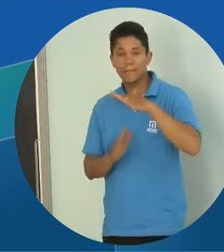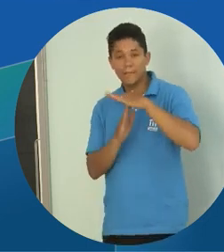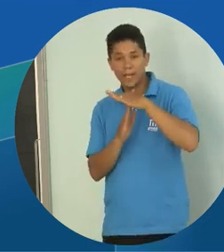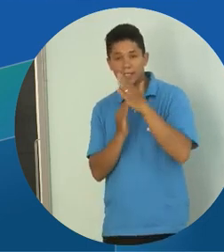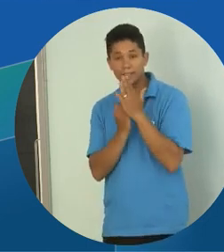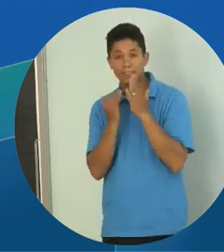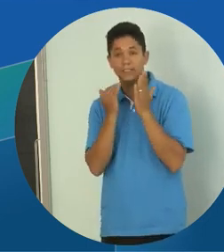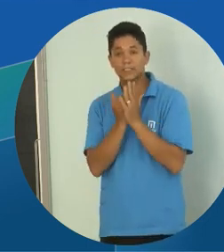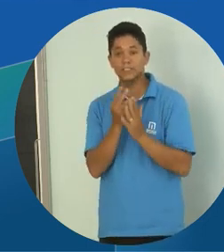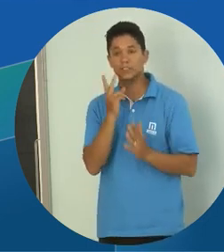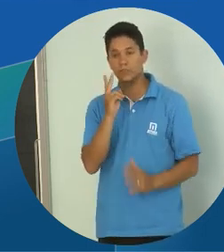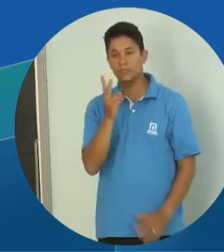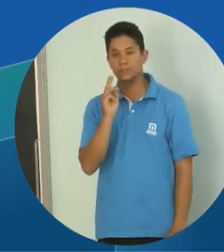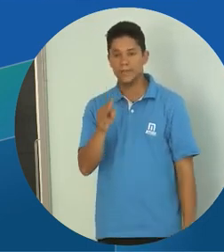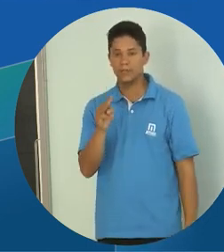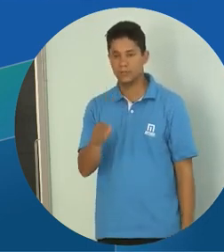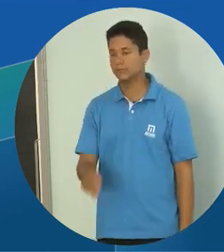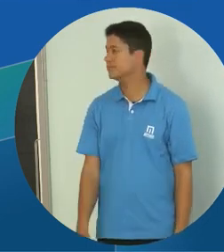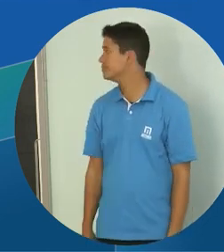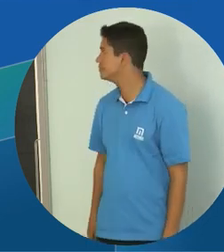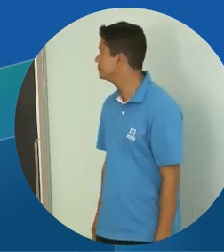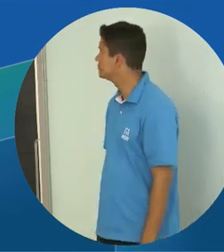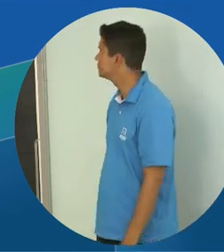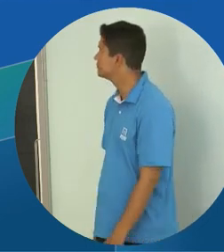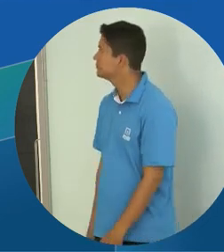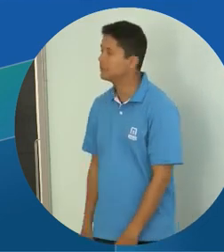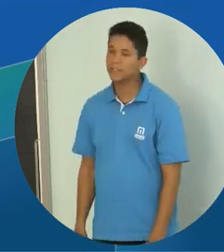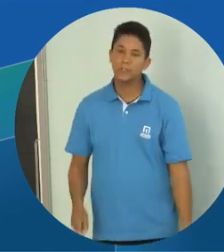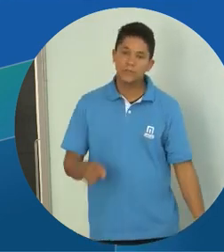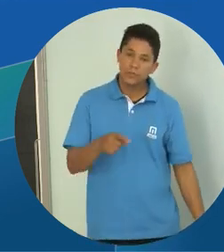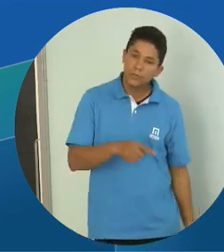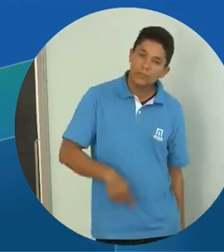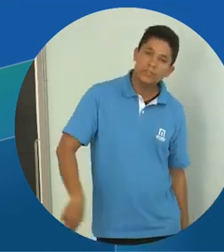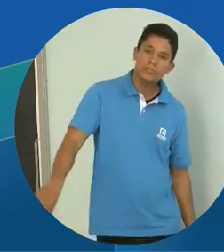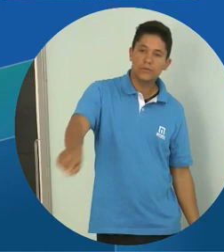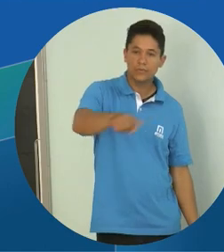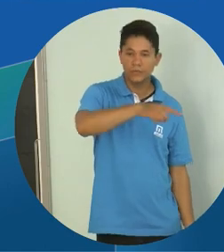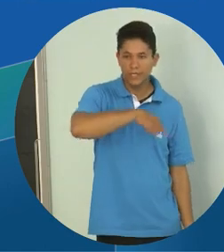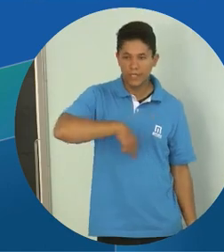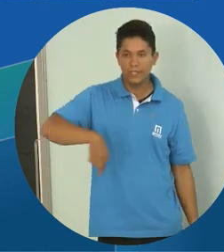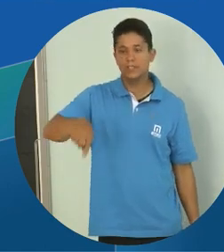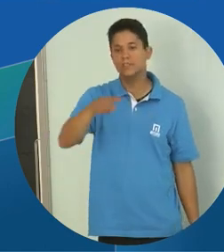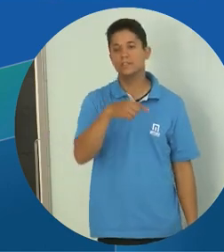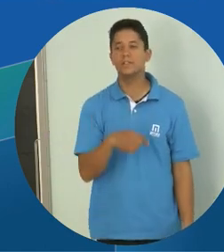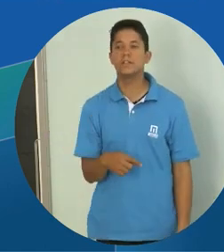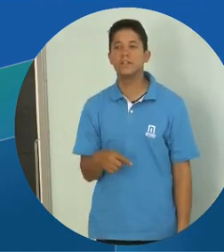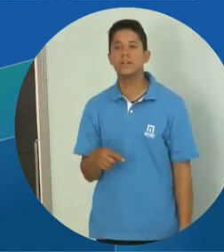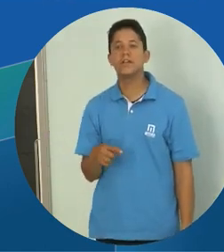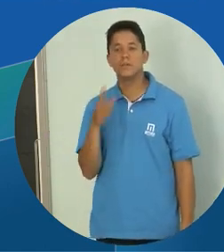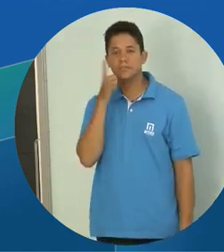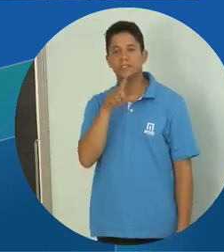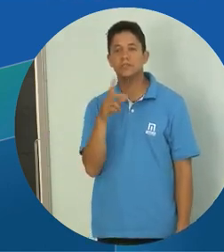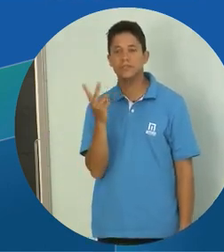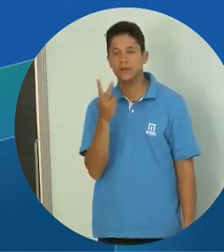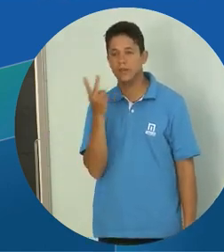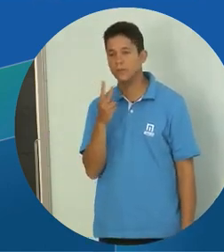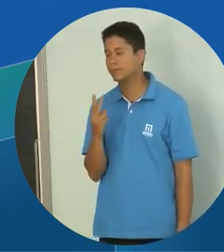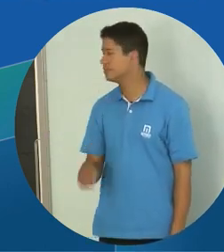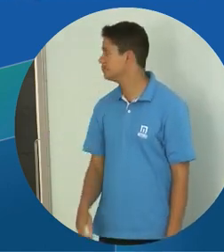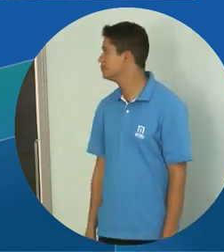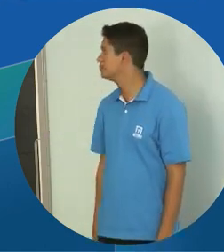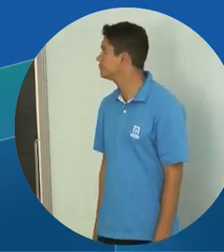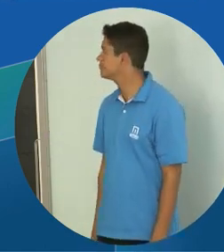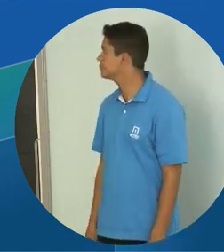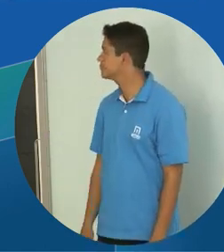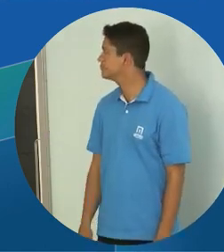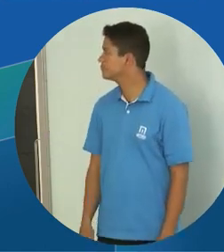a gente conseguiu medir, e toda a sua circunferência conseguiu atingir praticamente todo esse valor.